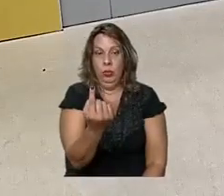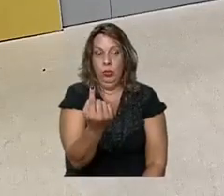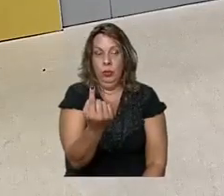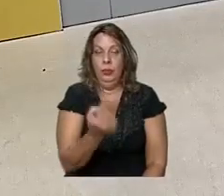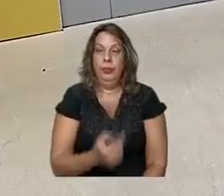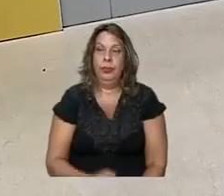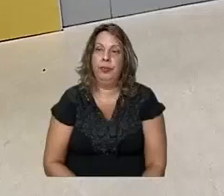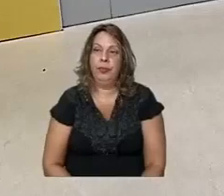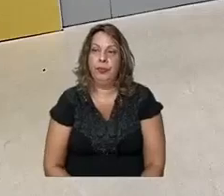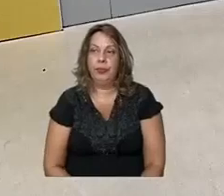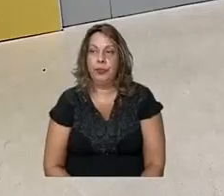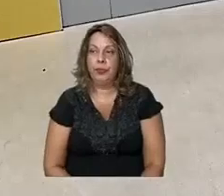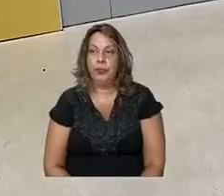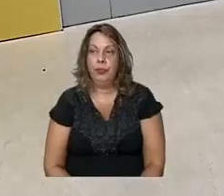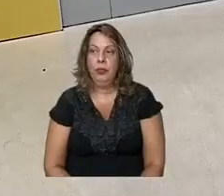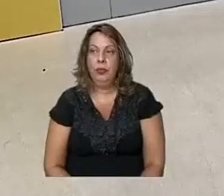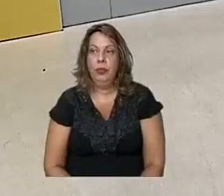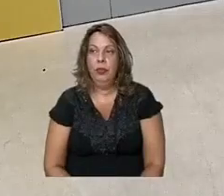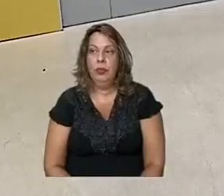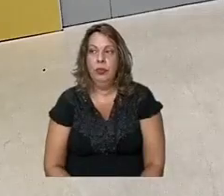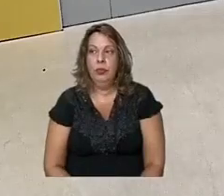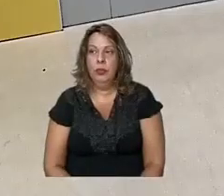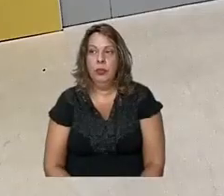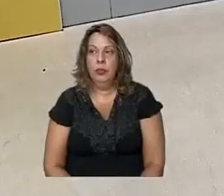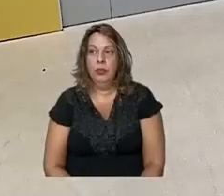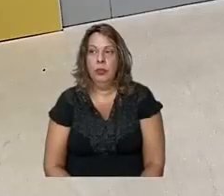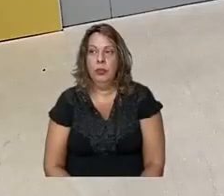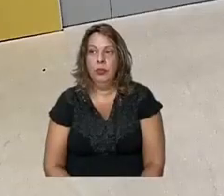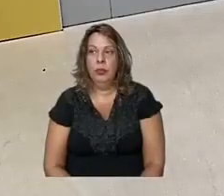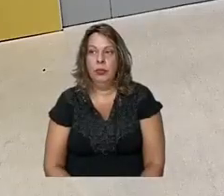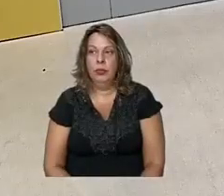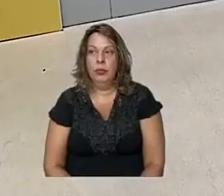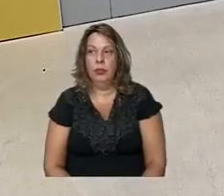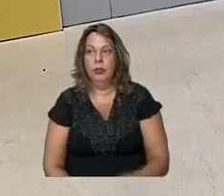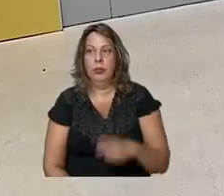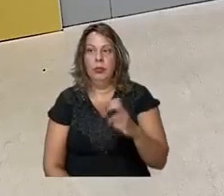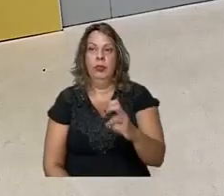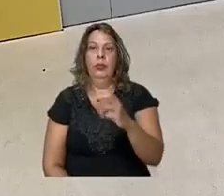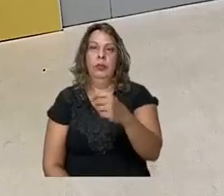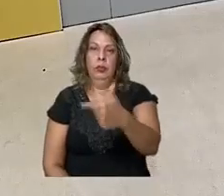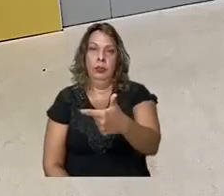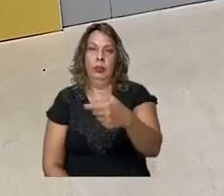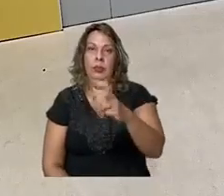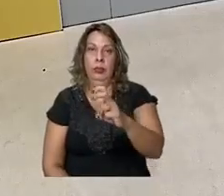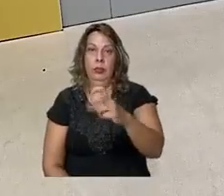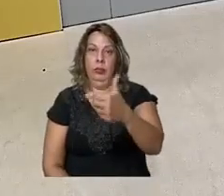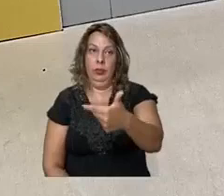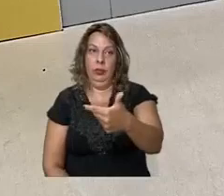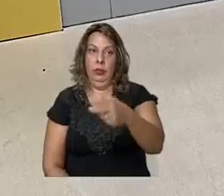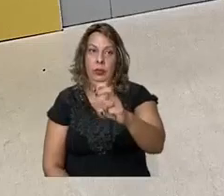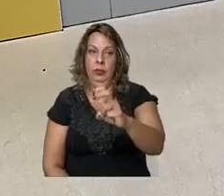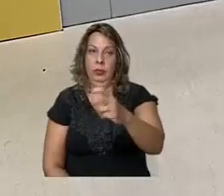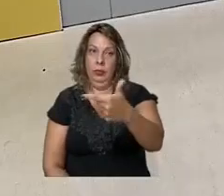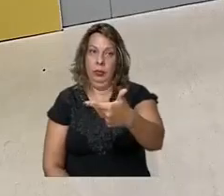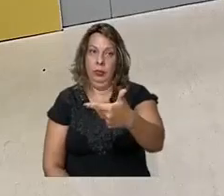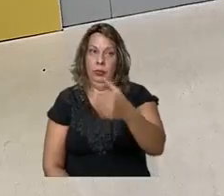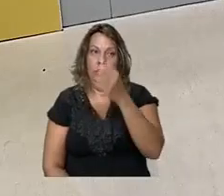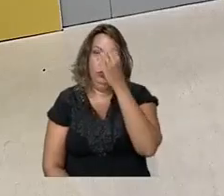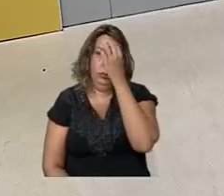painel. Olha aí o número 1. Tá no painel, 52 saiu agora,